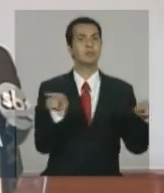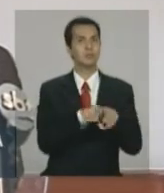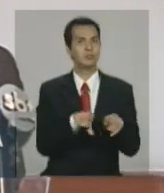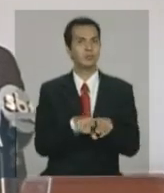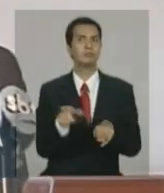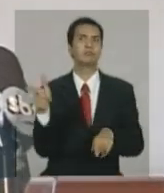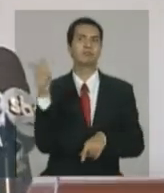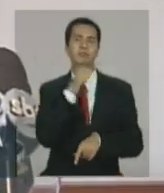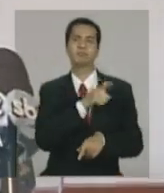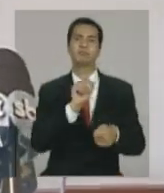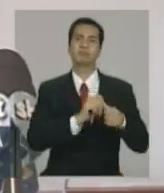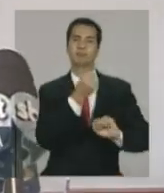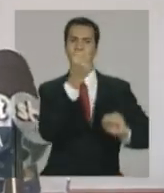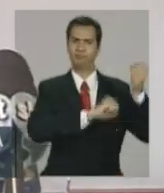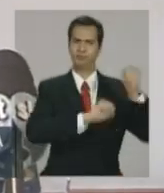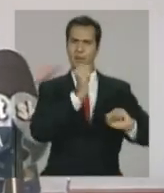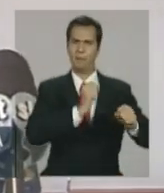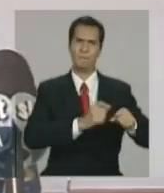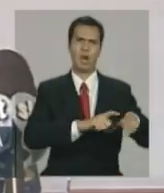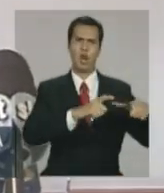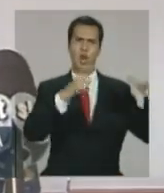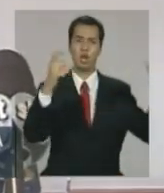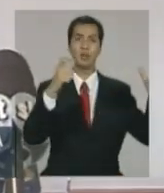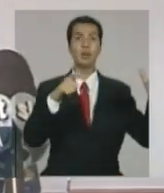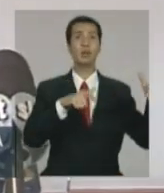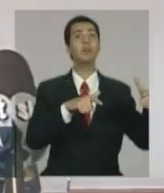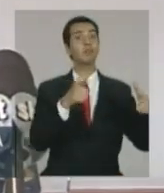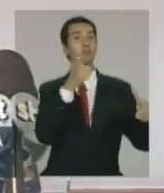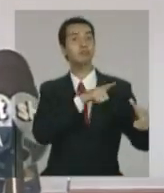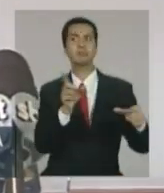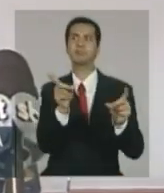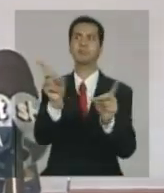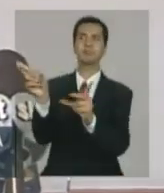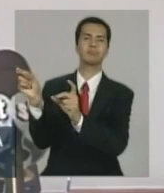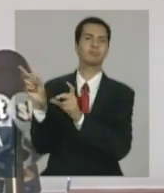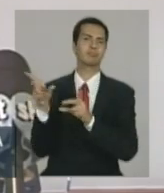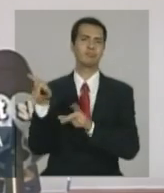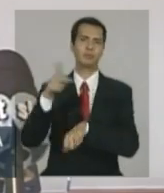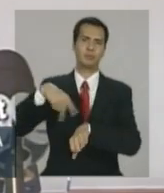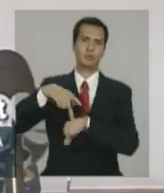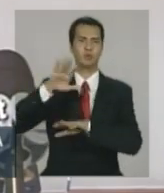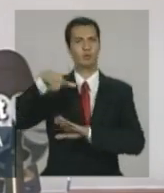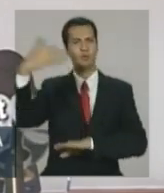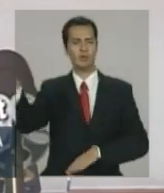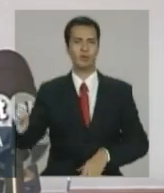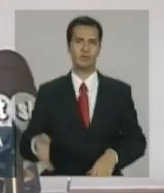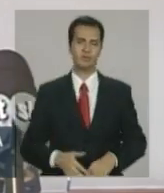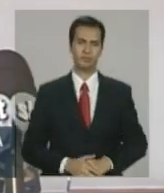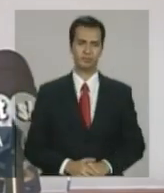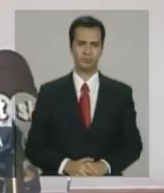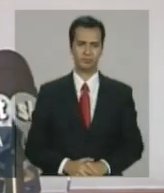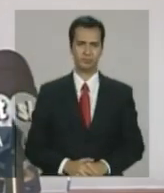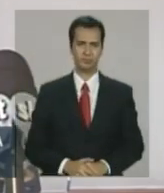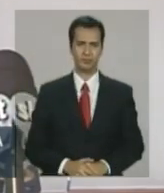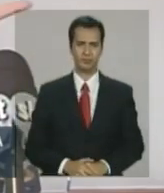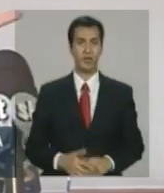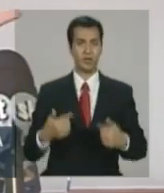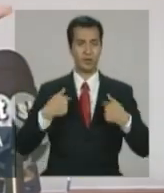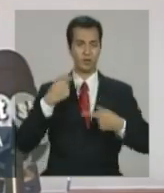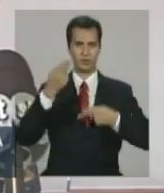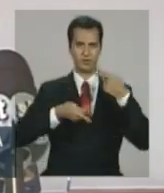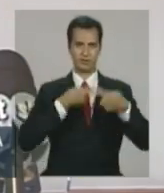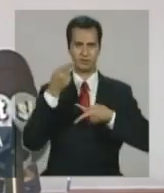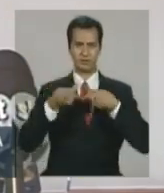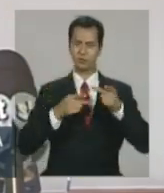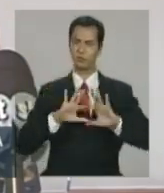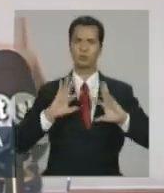demais países, já que não vivemos numa situação autárquica. Então, presidente, pode-se dizer que a senhora... Eu falei para todos os países, eu não falei só